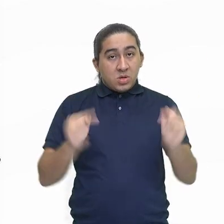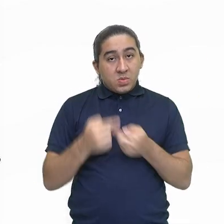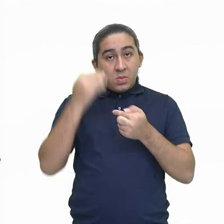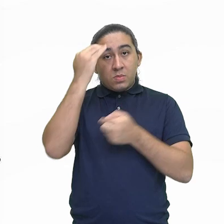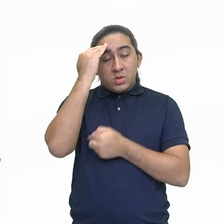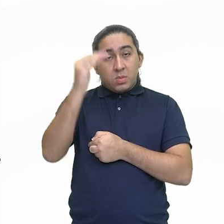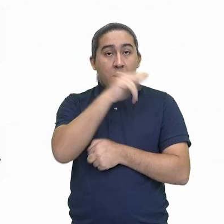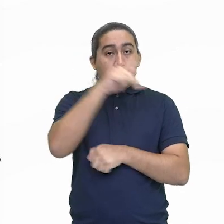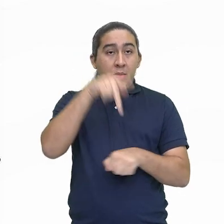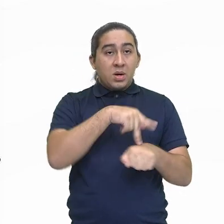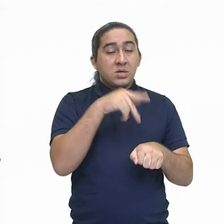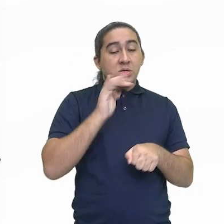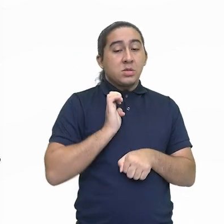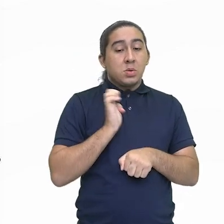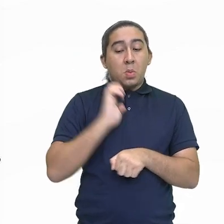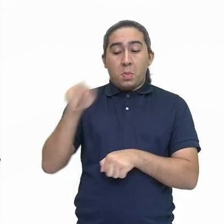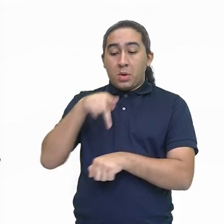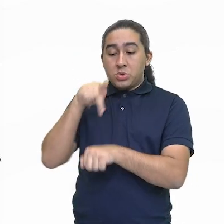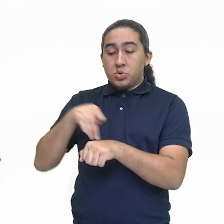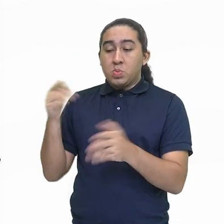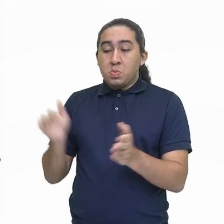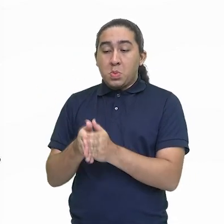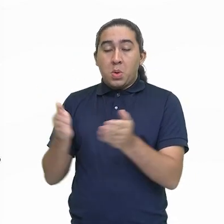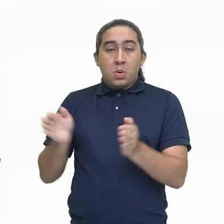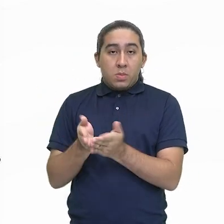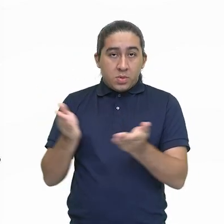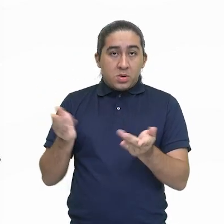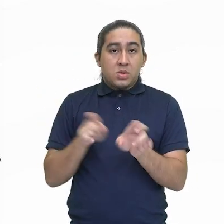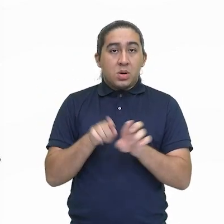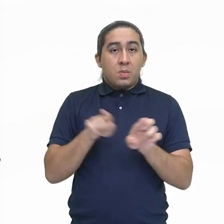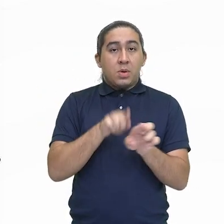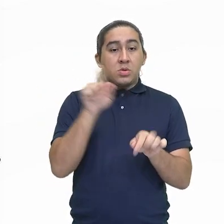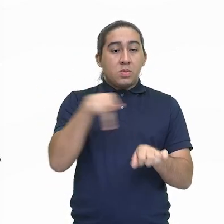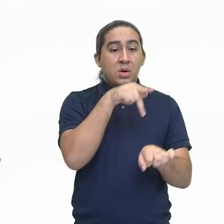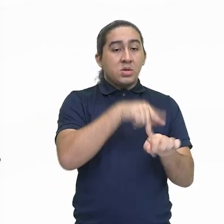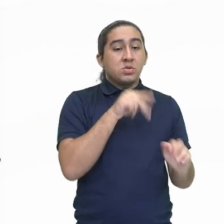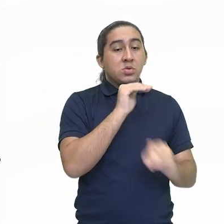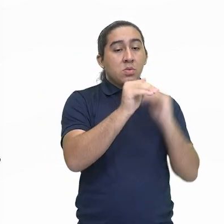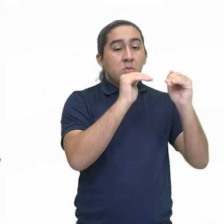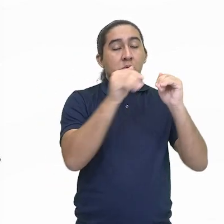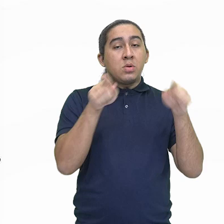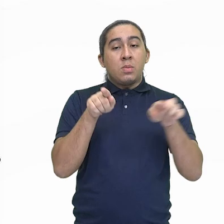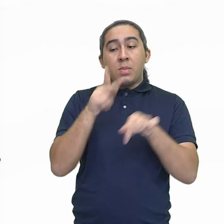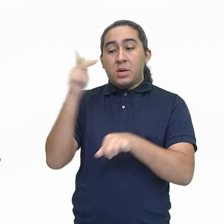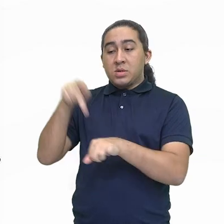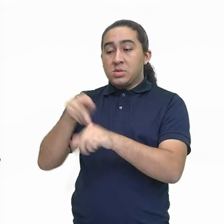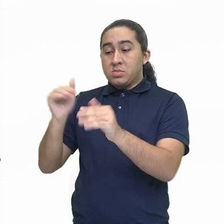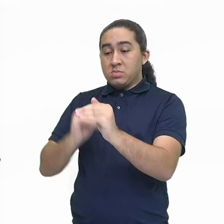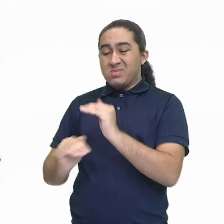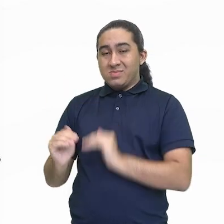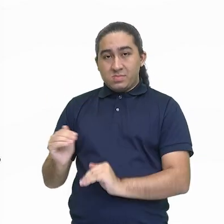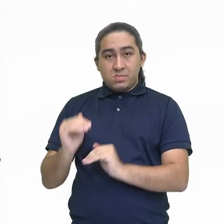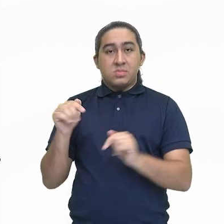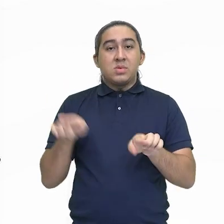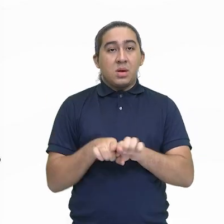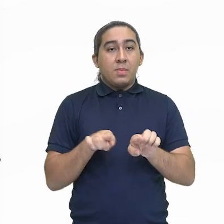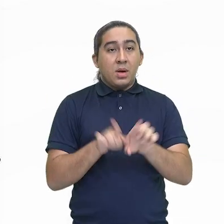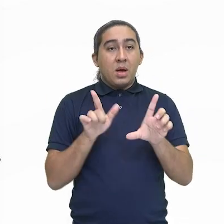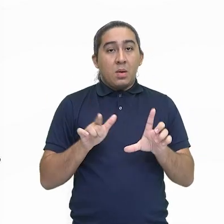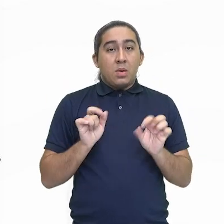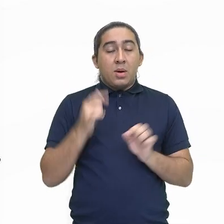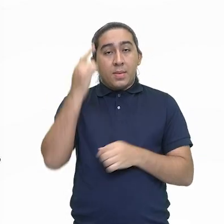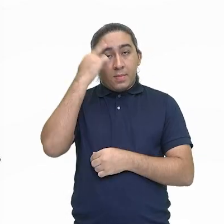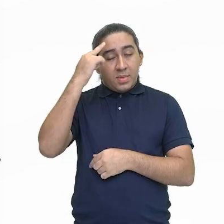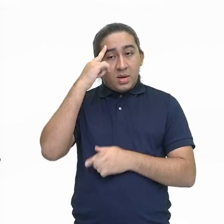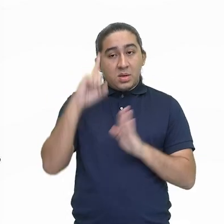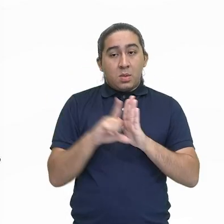países ricos e os países pobres, né, os países desenvolvidos com os menos desenvolvidos, a questão de elaborar ali